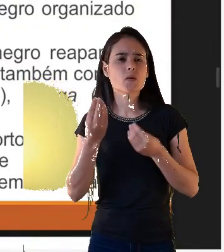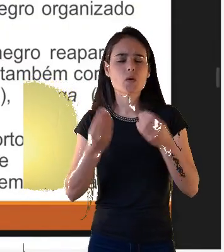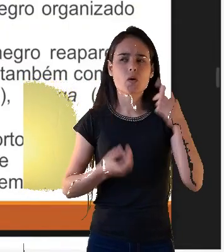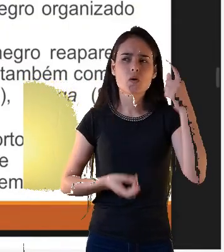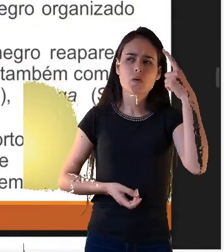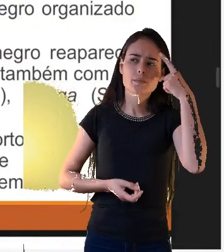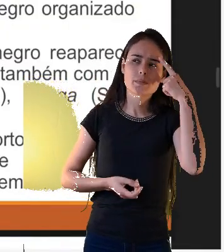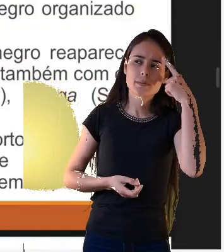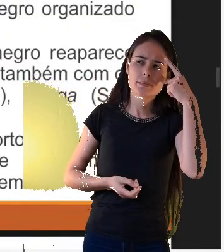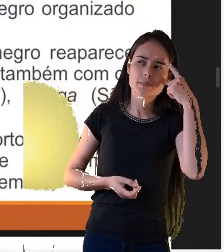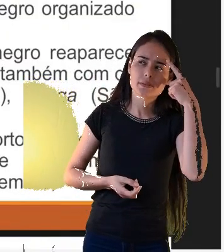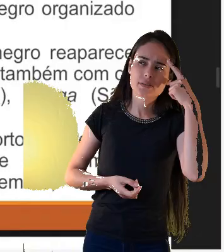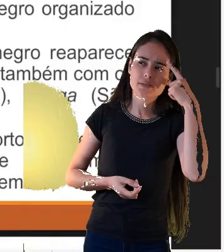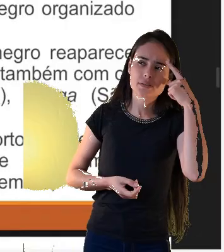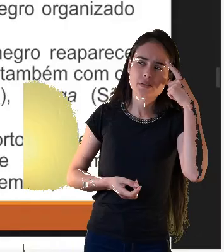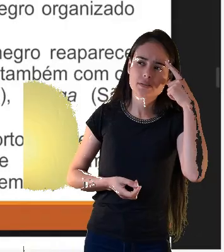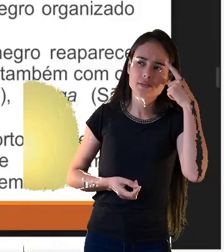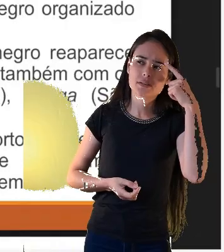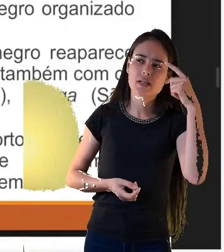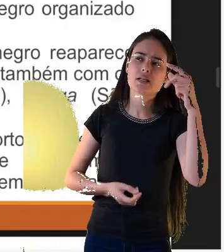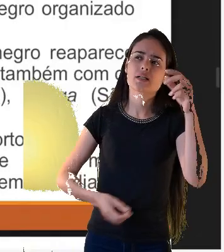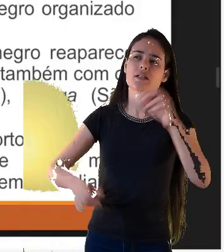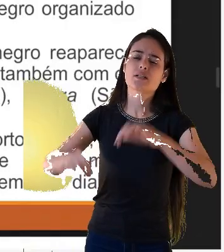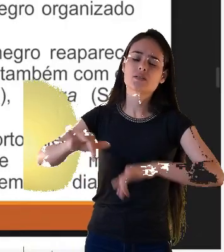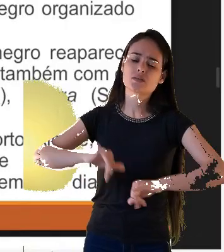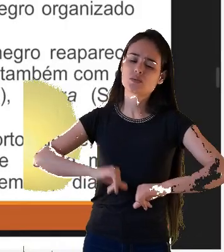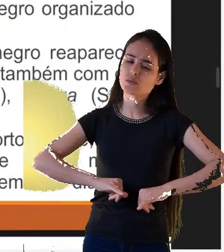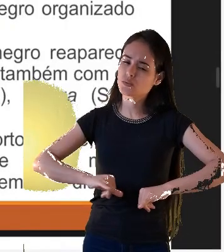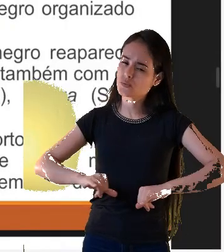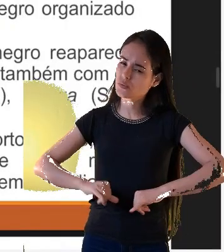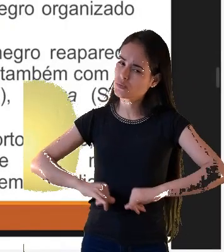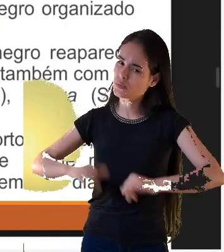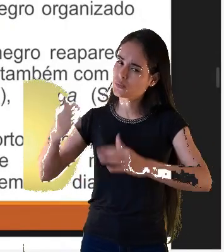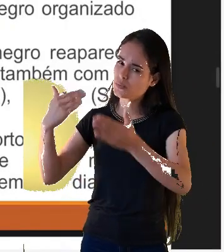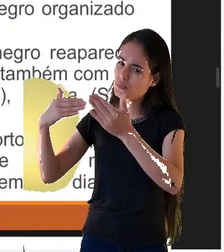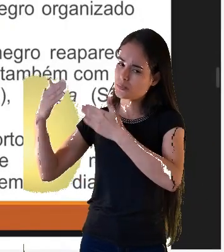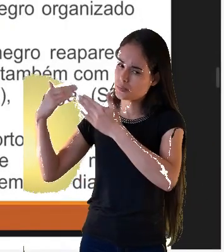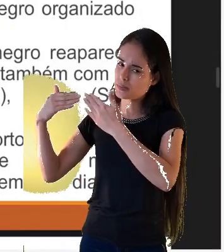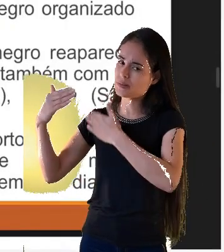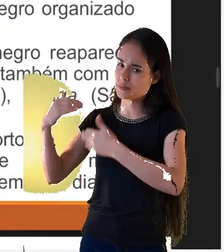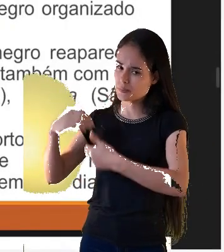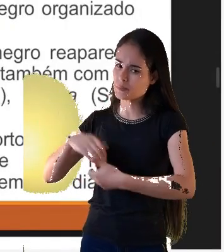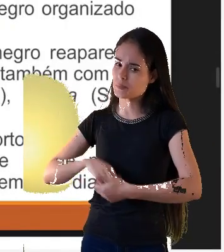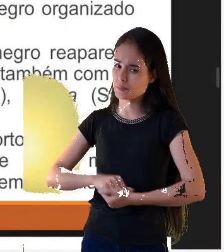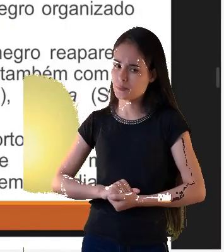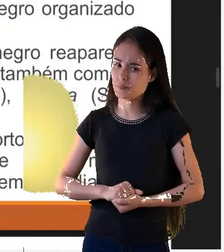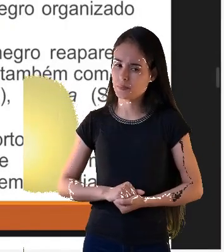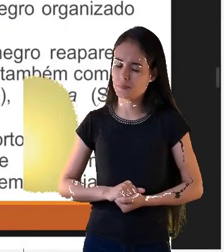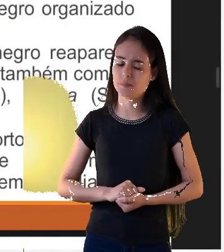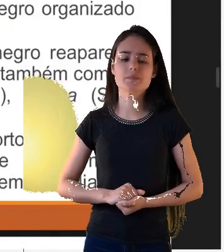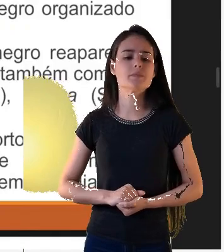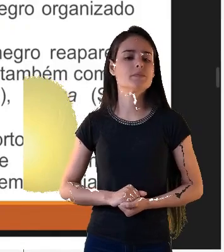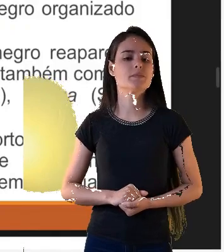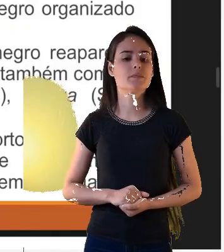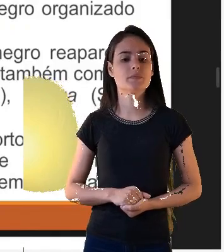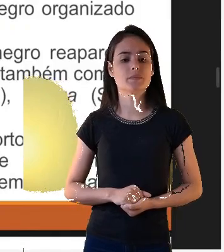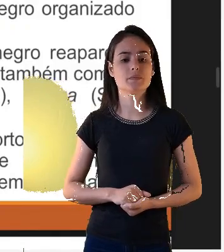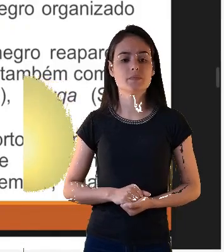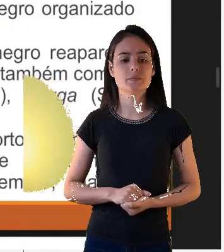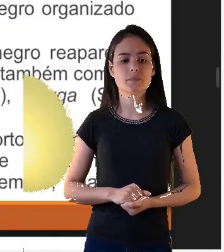20 de novembro, mas o 20 de novembro é, de fato, um dia celebrado, né? Um dia para pensar,